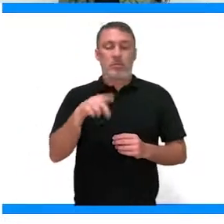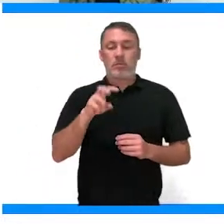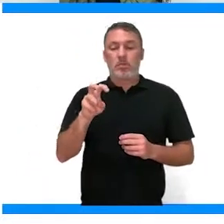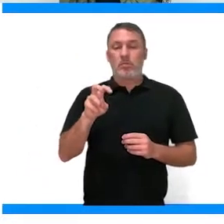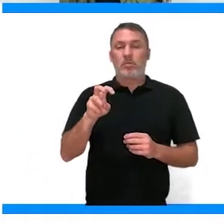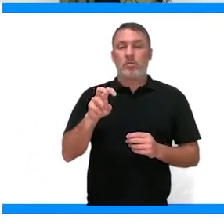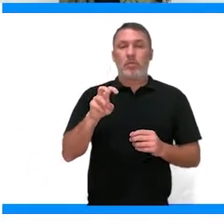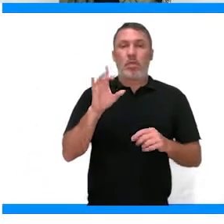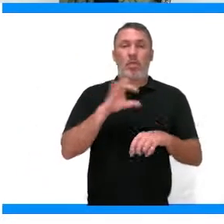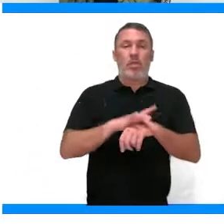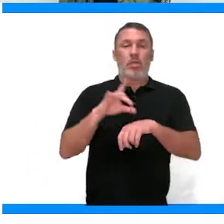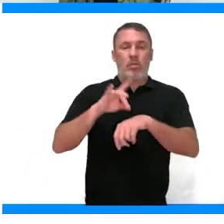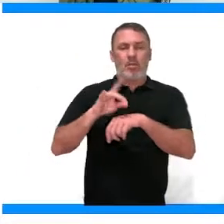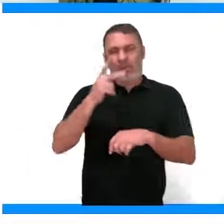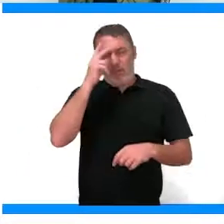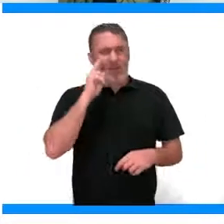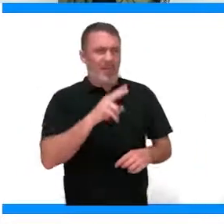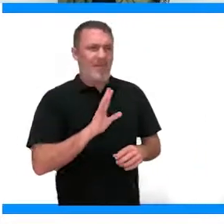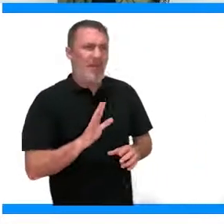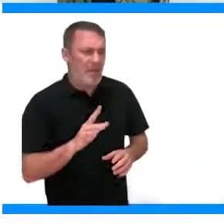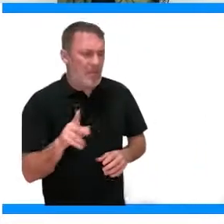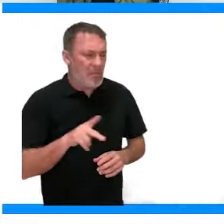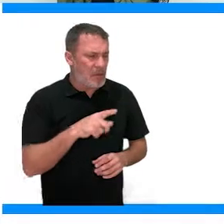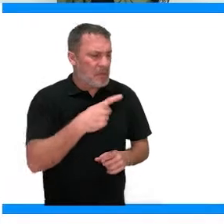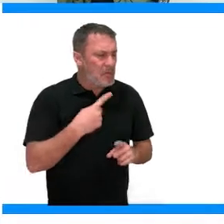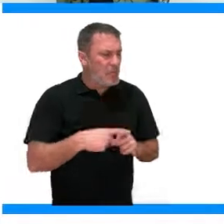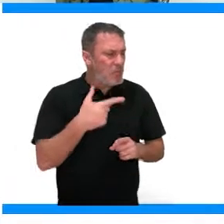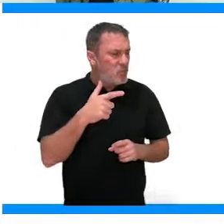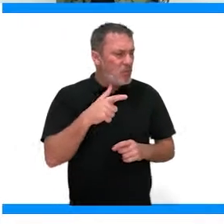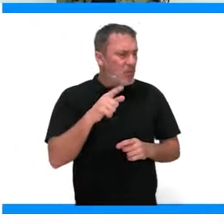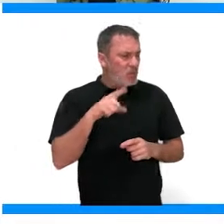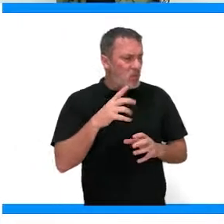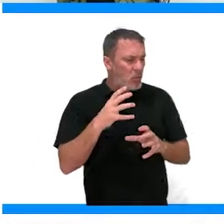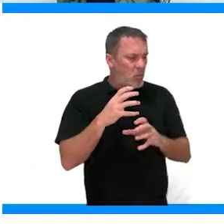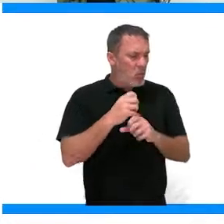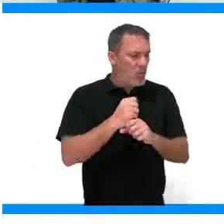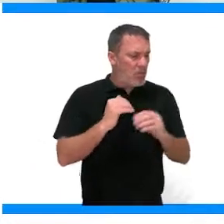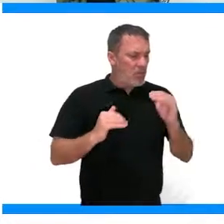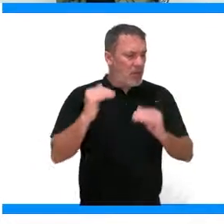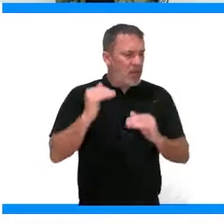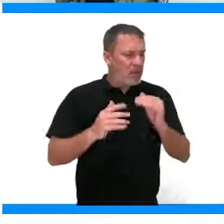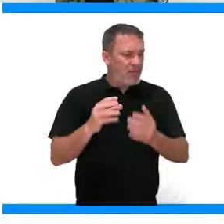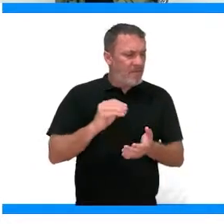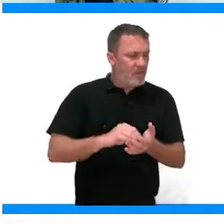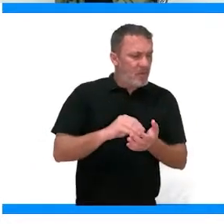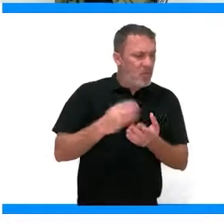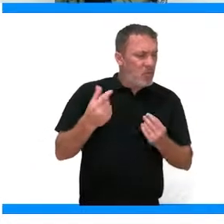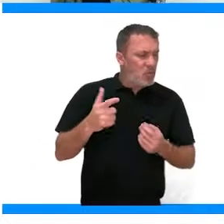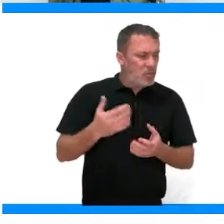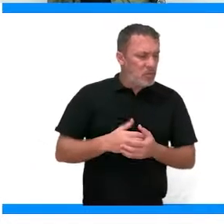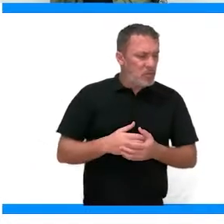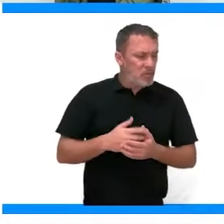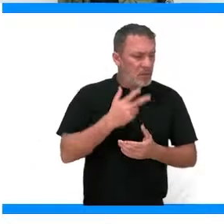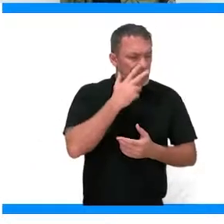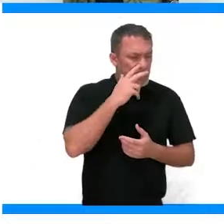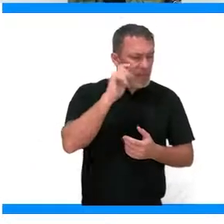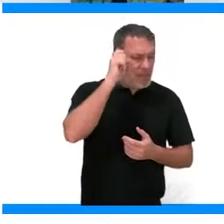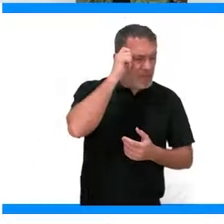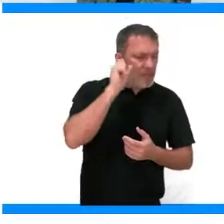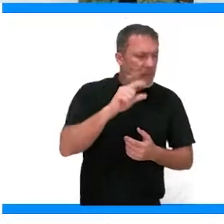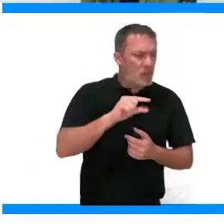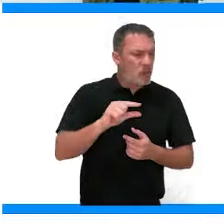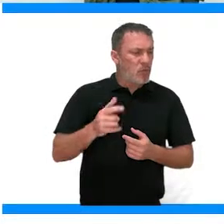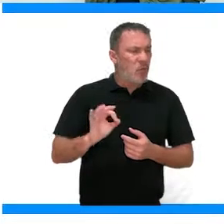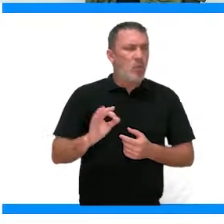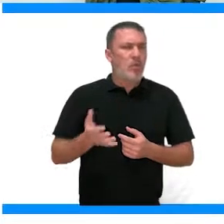de infestação. Aí alguém vai olhar aí para mim e falar, professor, por que não tem o cálculo do 2 e você botou uma tarja preta, azul? Por que você botou